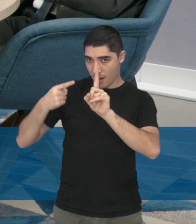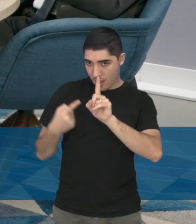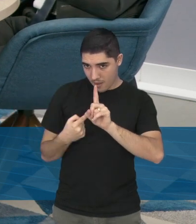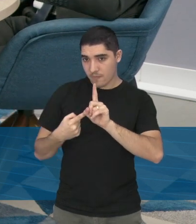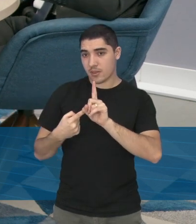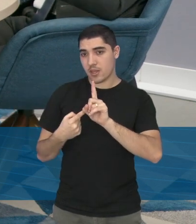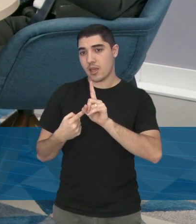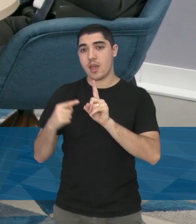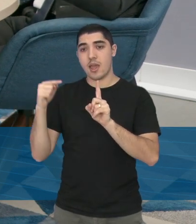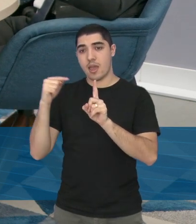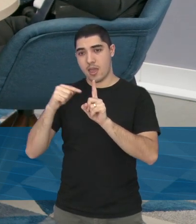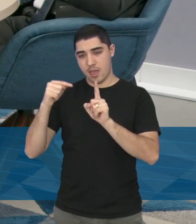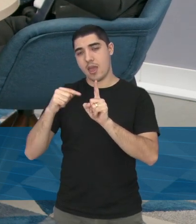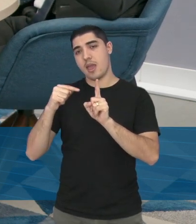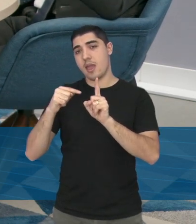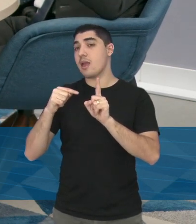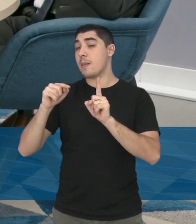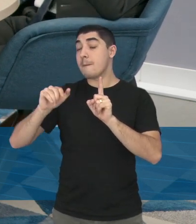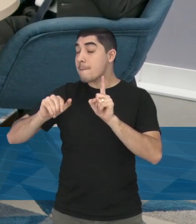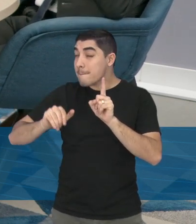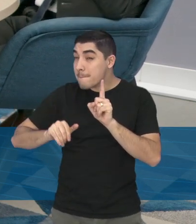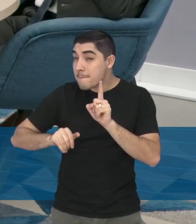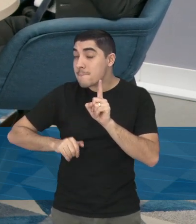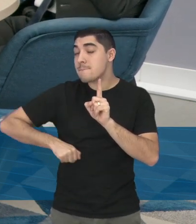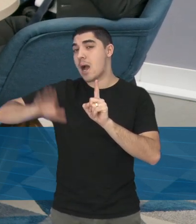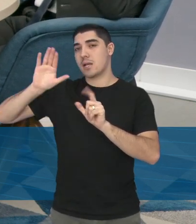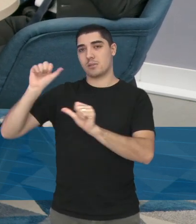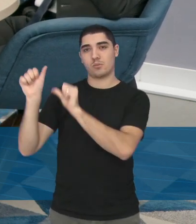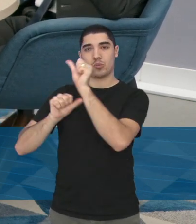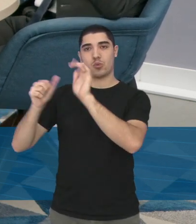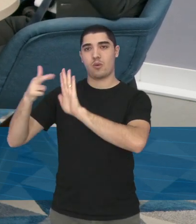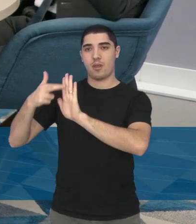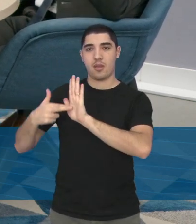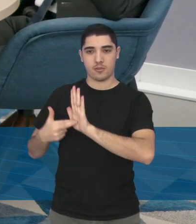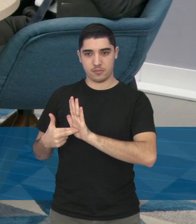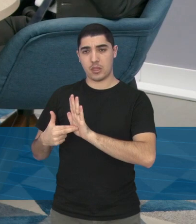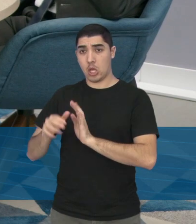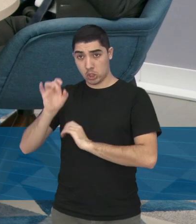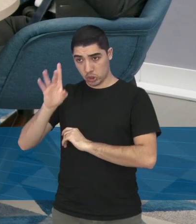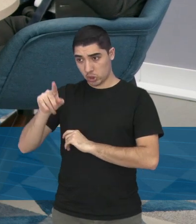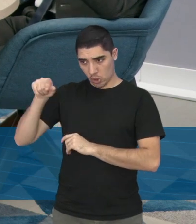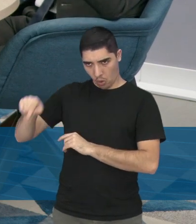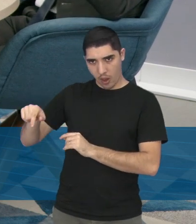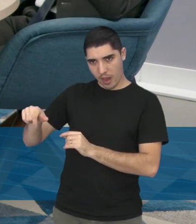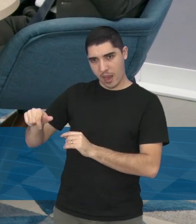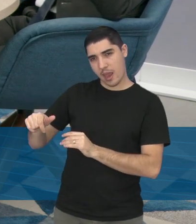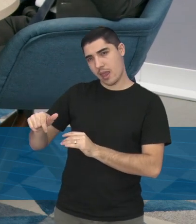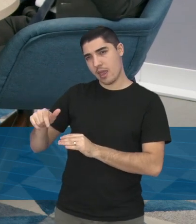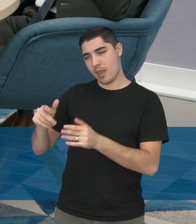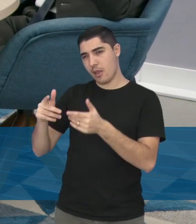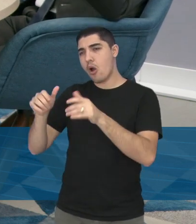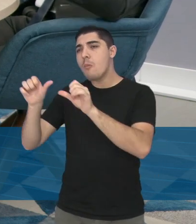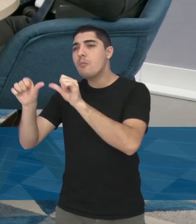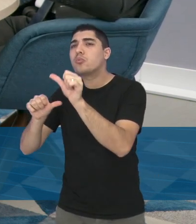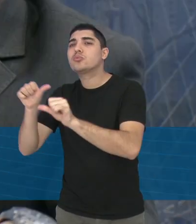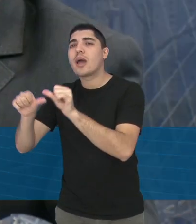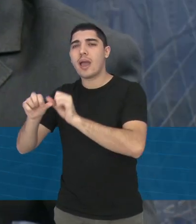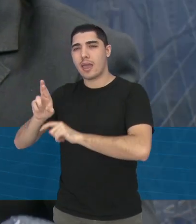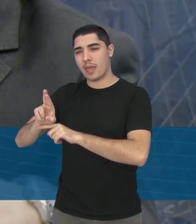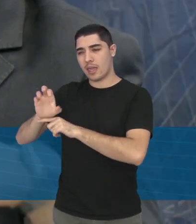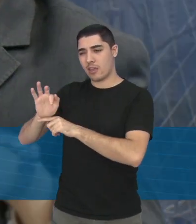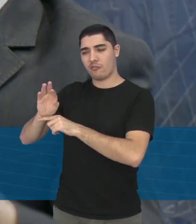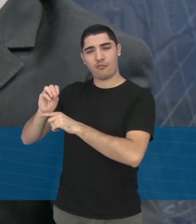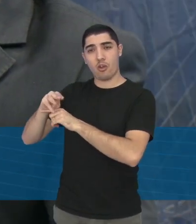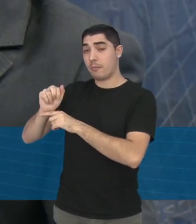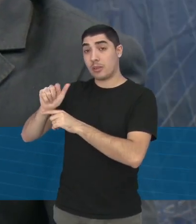a grávida foi o tema que mais teve alteração trabalhista. Não só da reforma, mas diversas alterações. Tá?